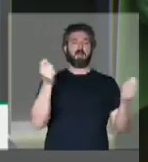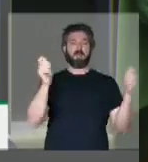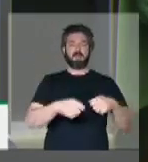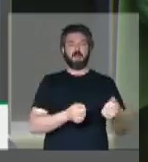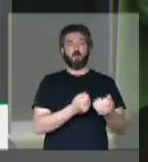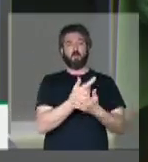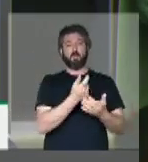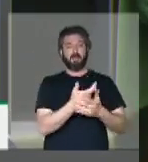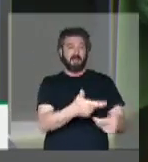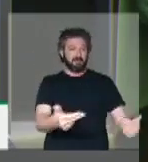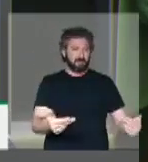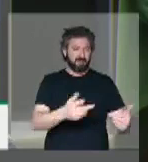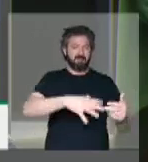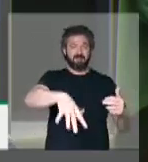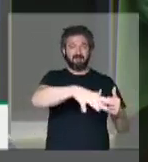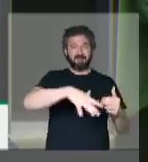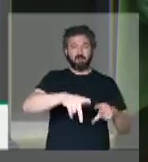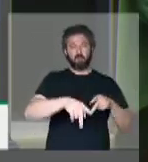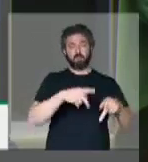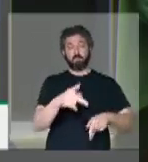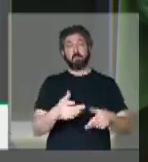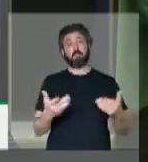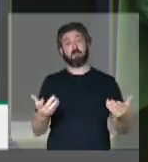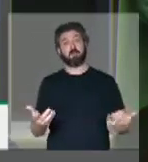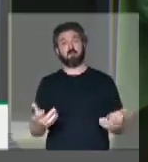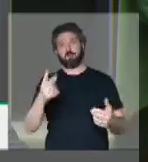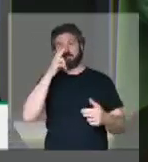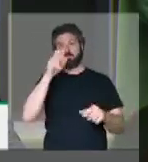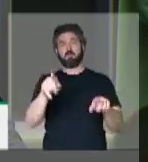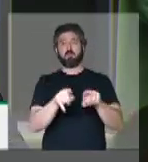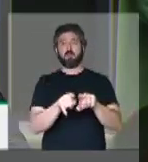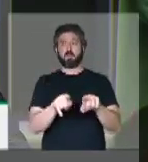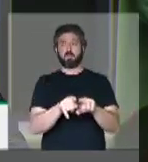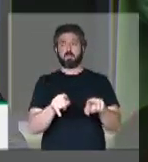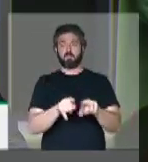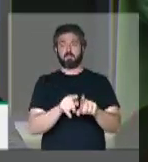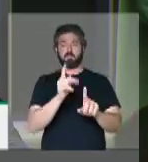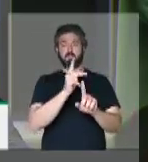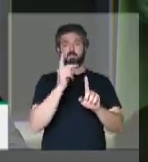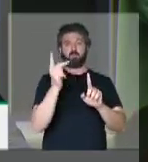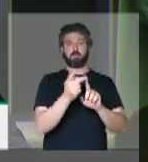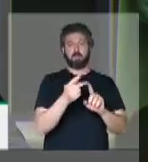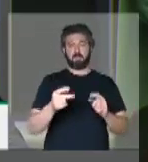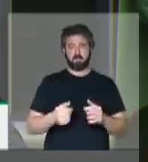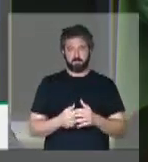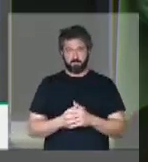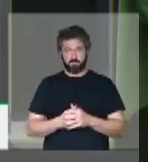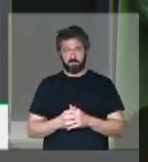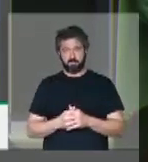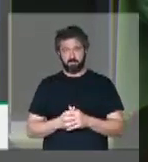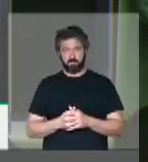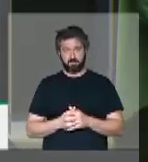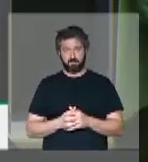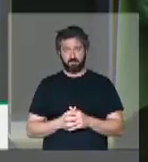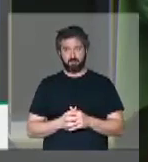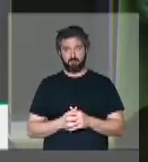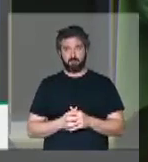de compra dos trabalhadores e fortalecer a Previdência do regime